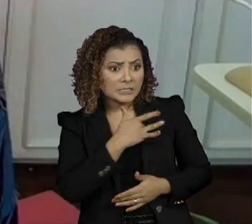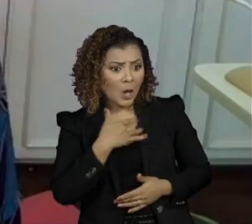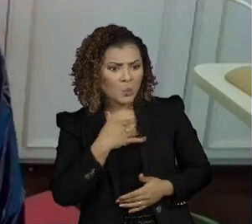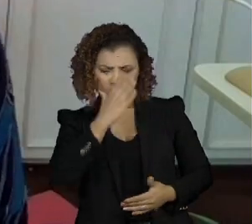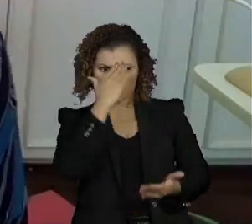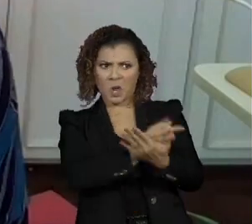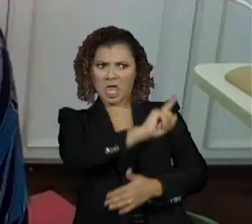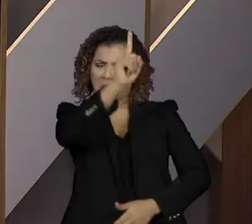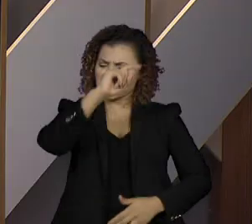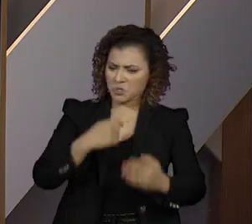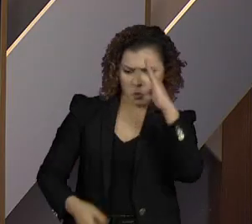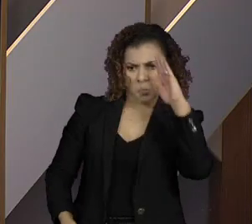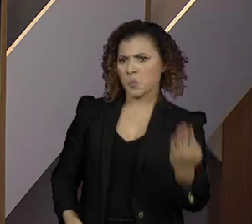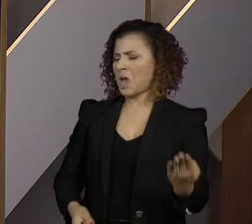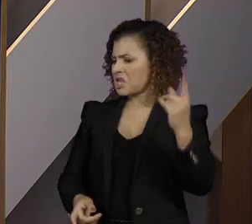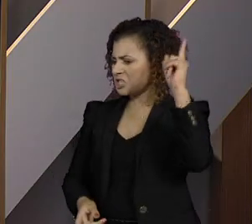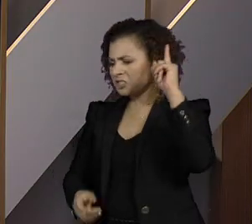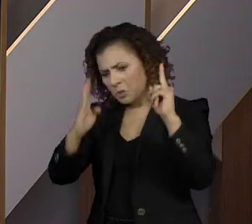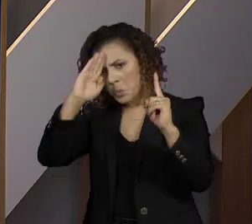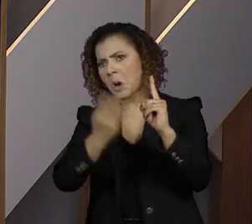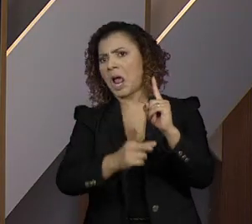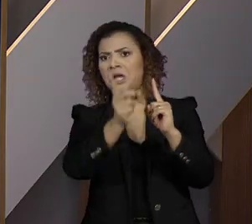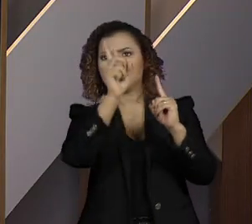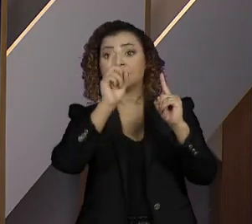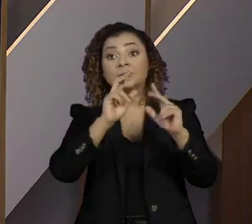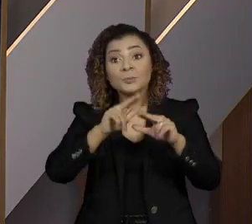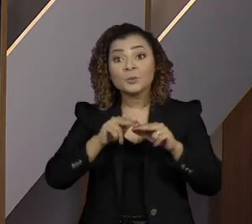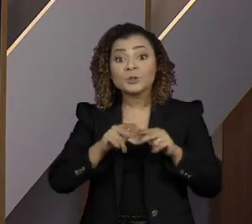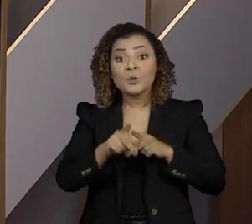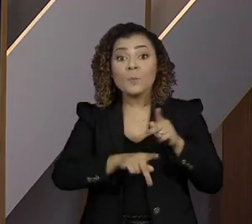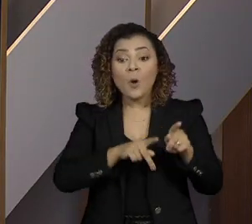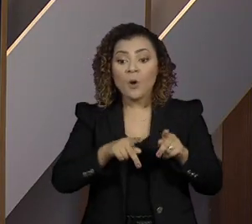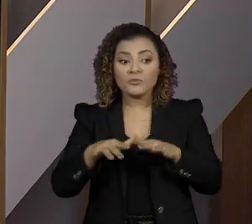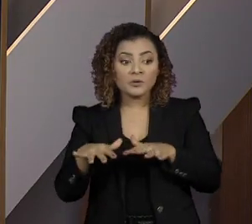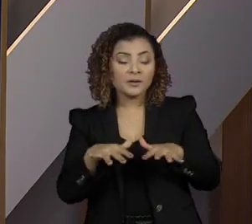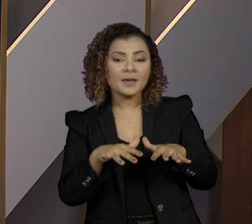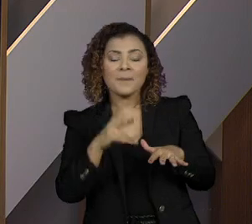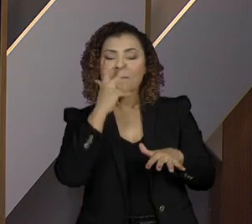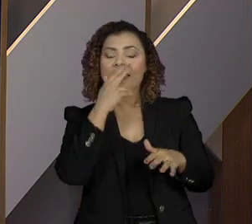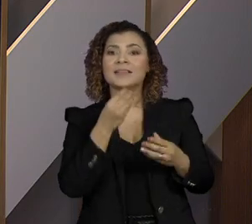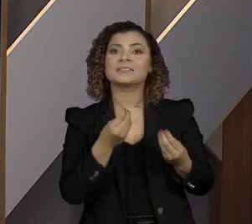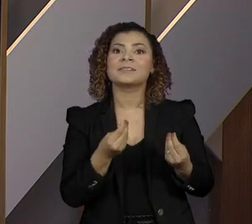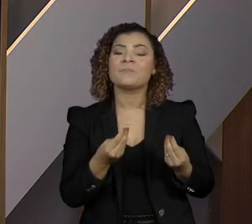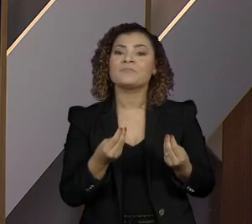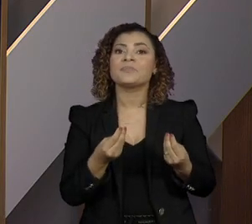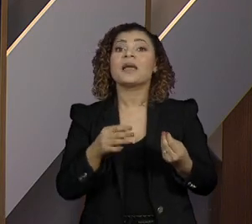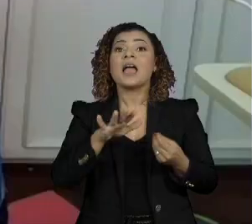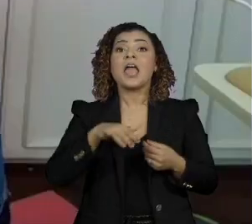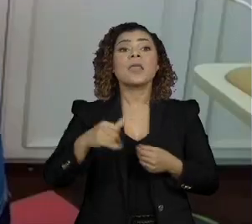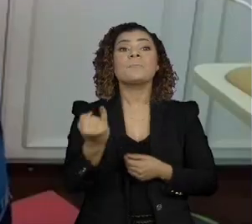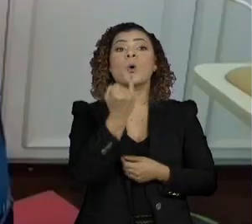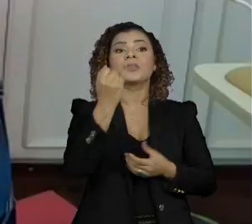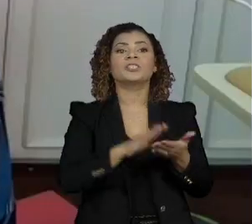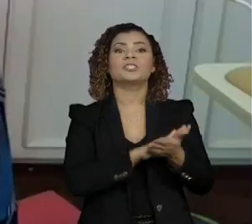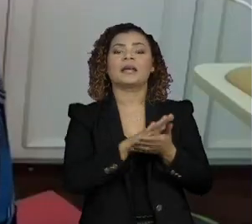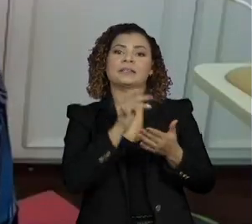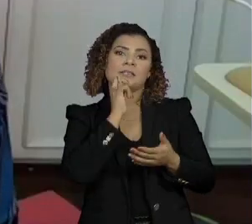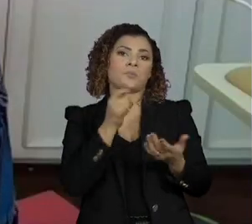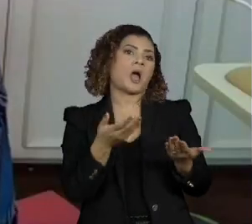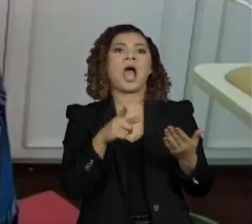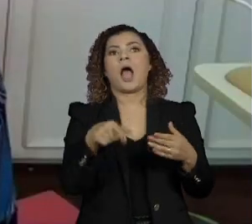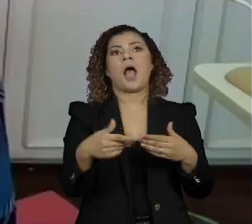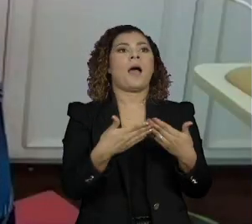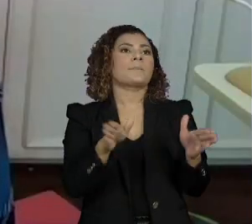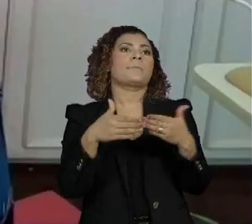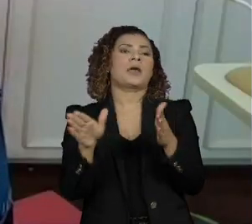sanitárias, reduzir a adesão da população a medidas de suspensão de atividades não essenciais, que são